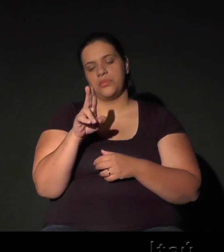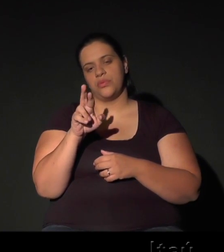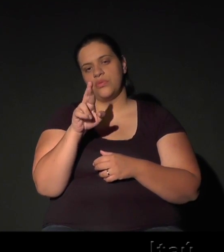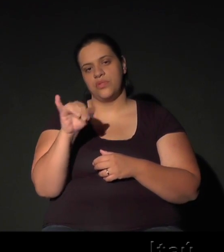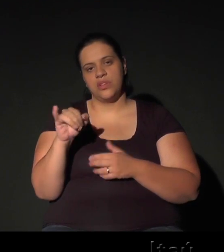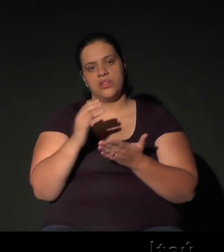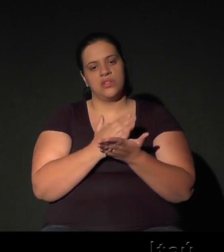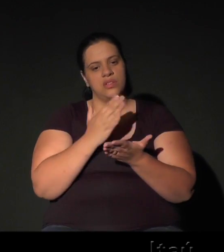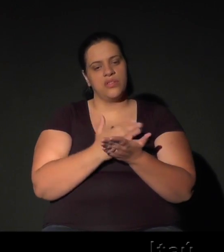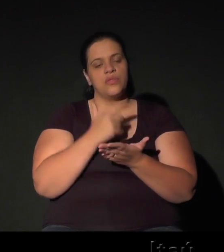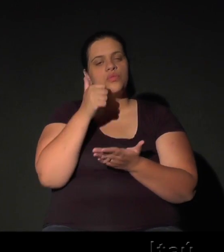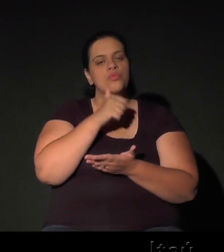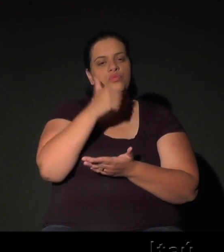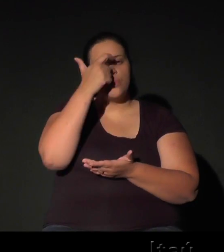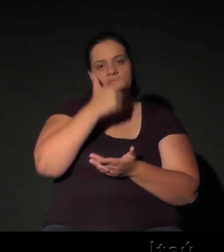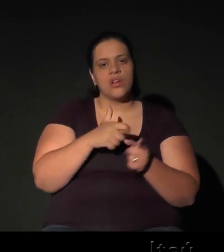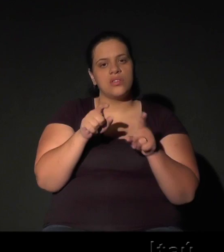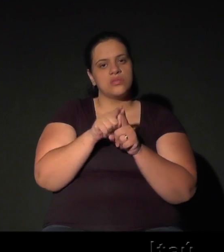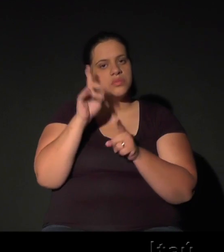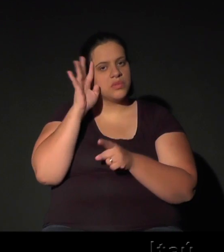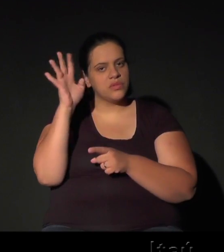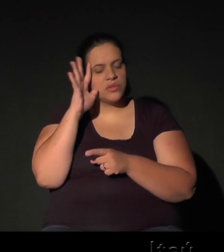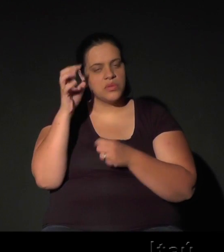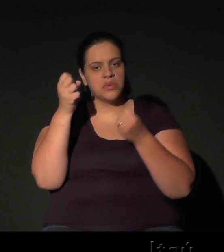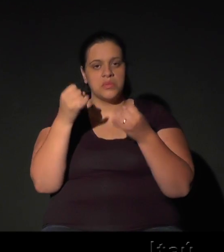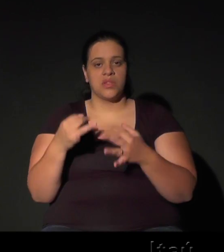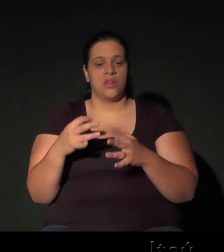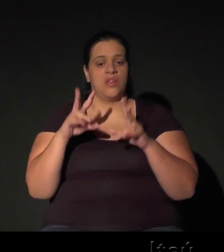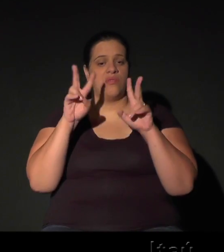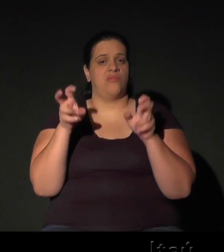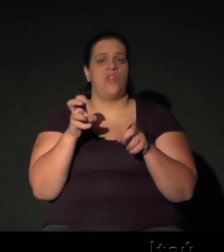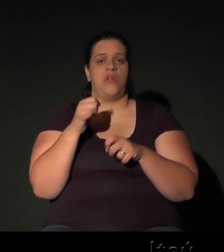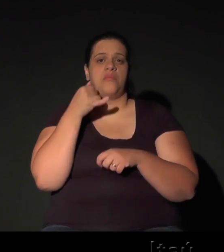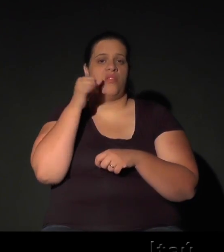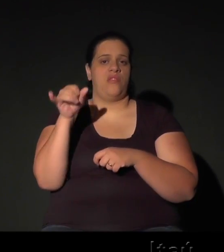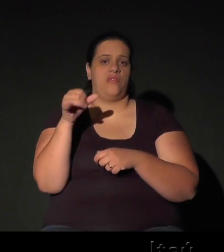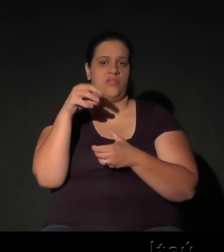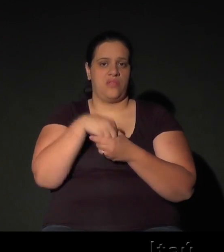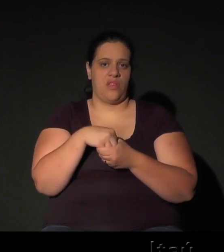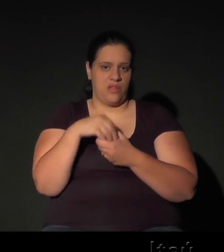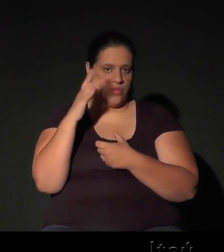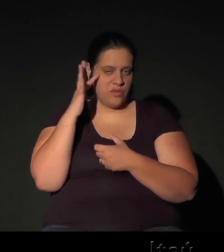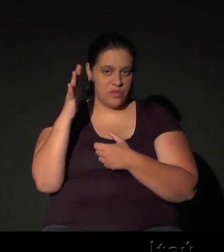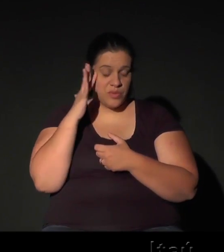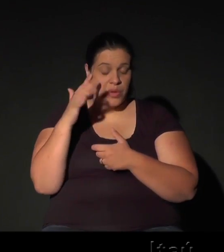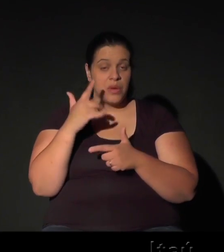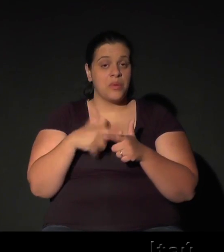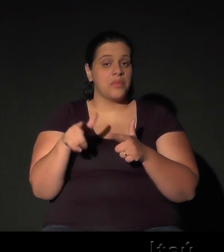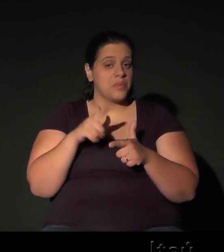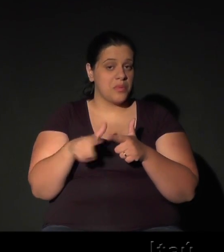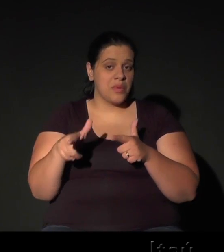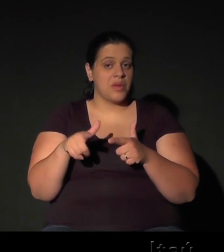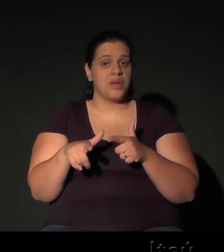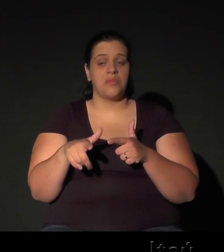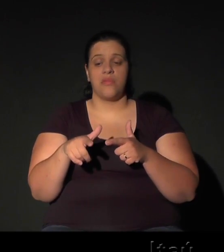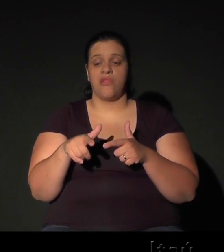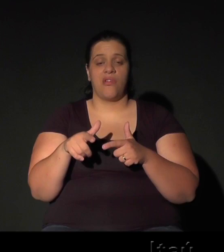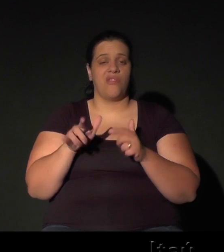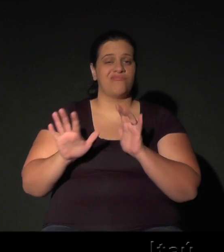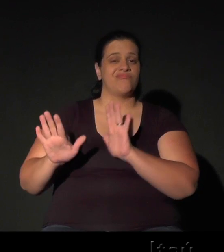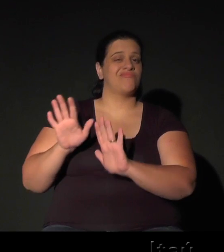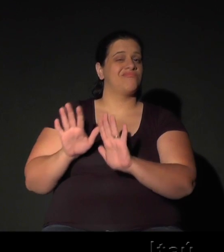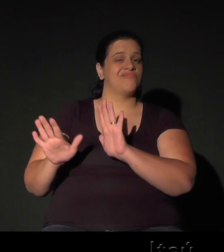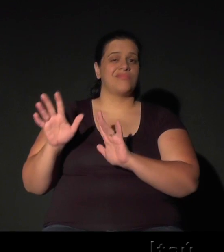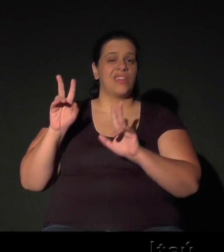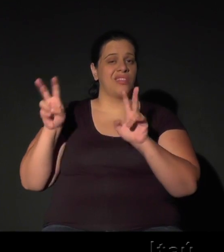filosofia que ela fala o quanto que esse tema ainda é evitado no campo da filosofia então o problema é que eles evitam ainda debater esse